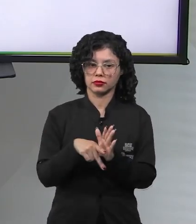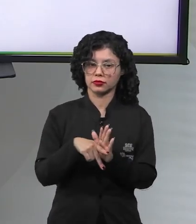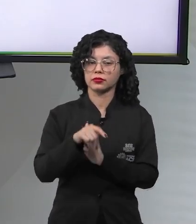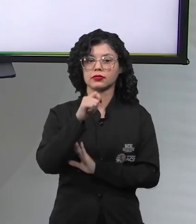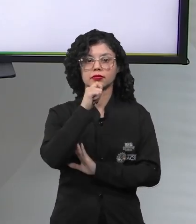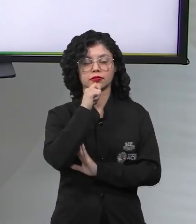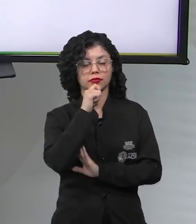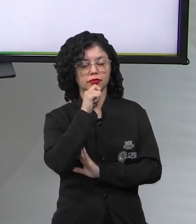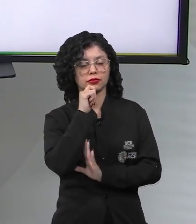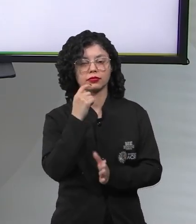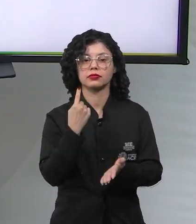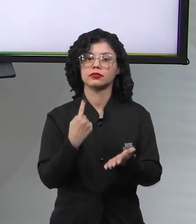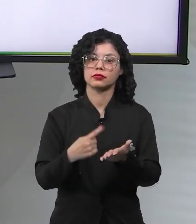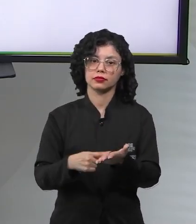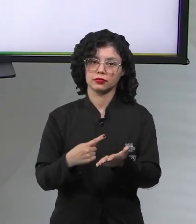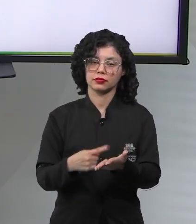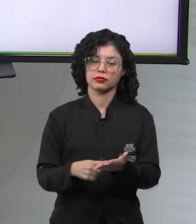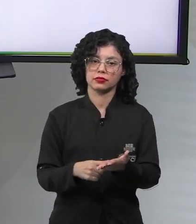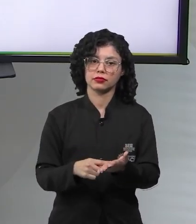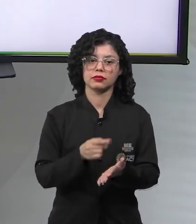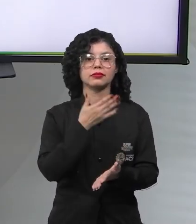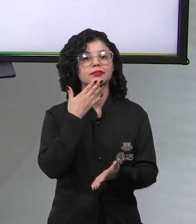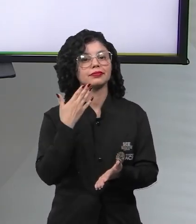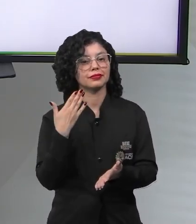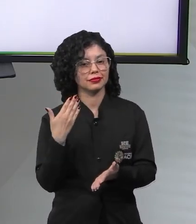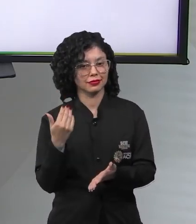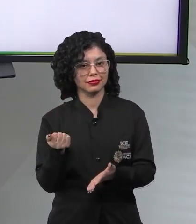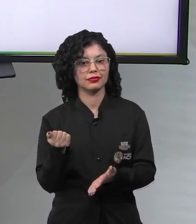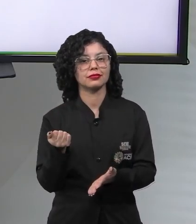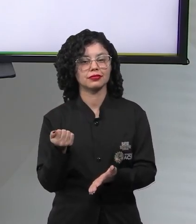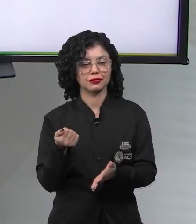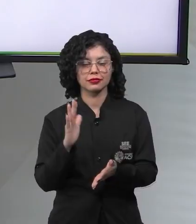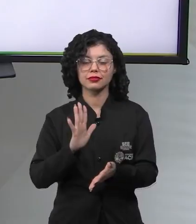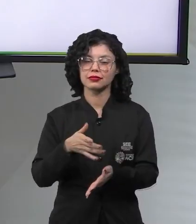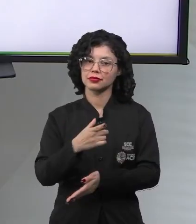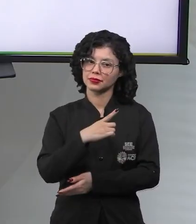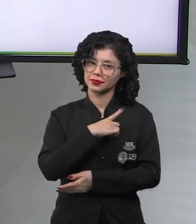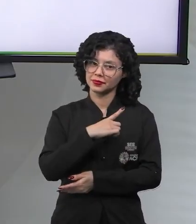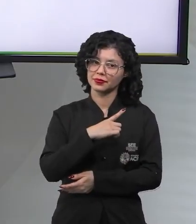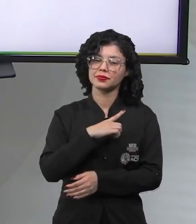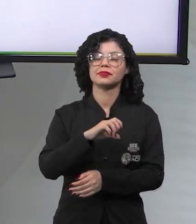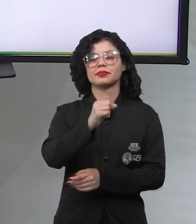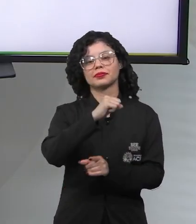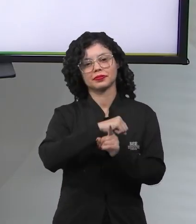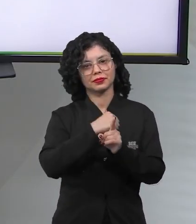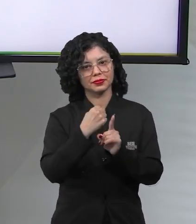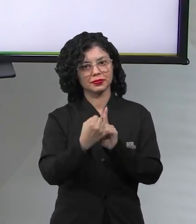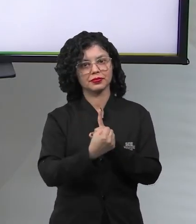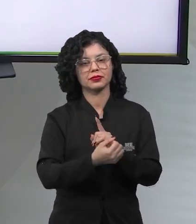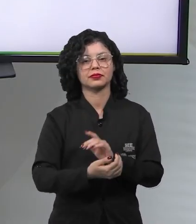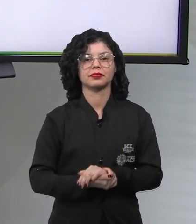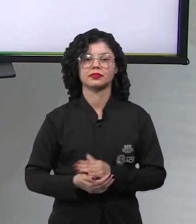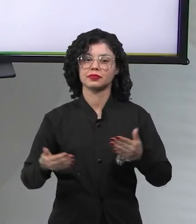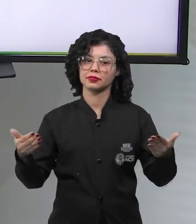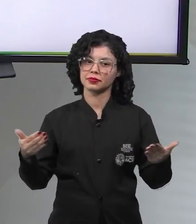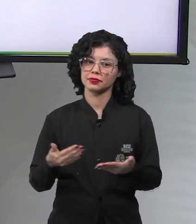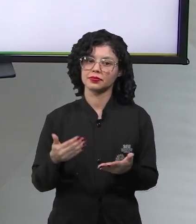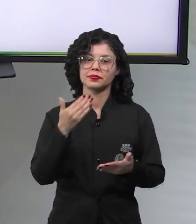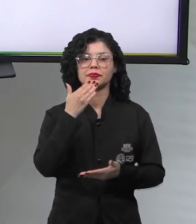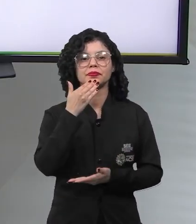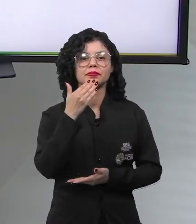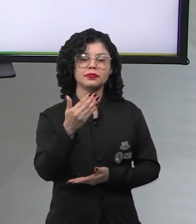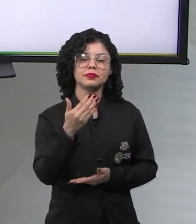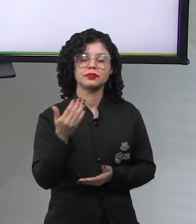né? Uma melhor condição existente na sociedade. Agora, eu peço que